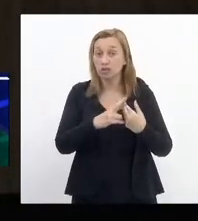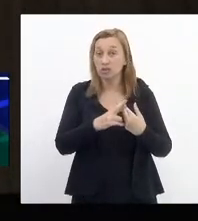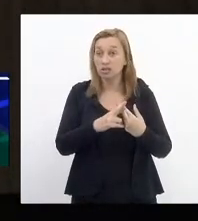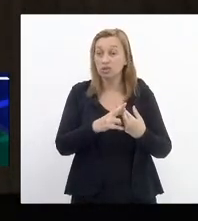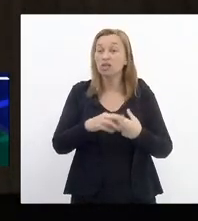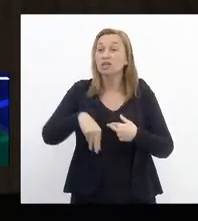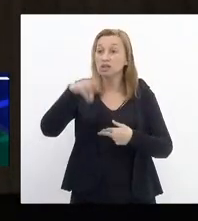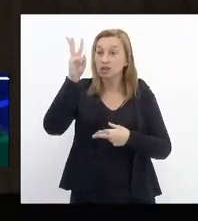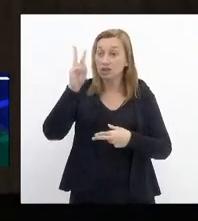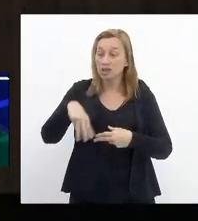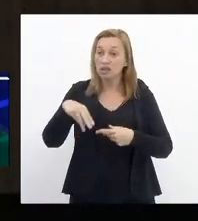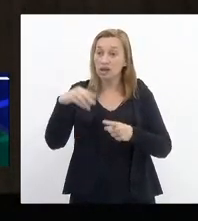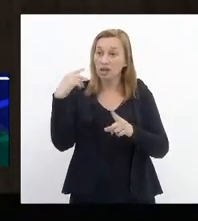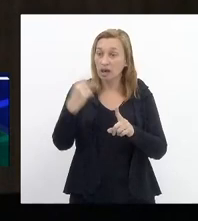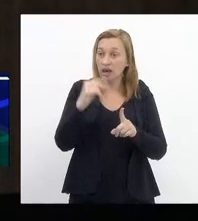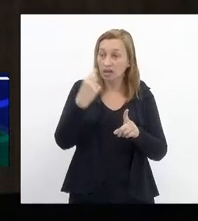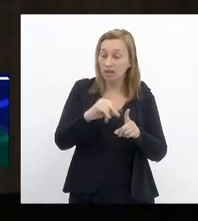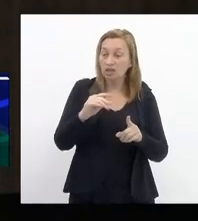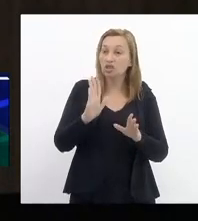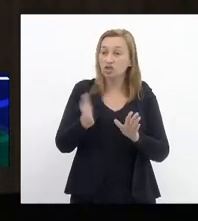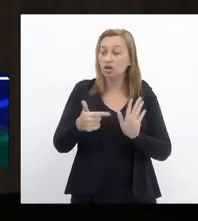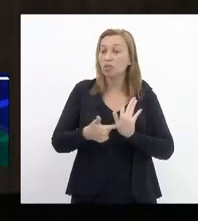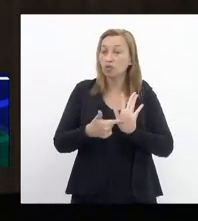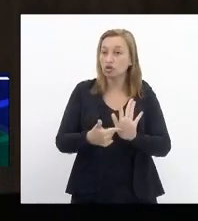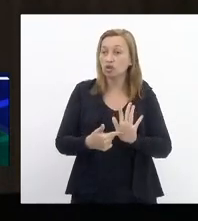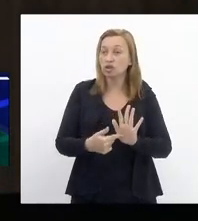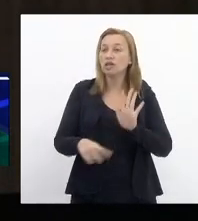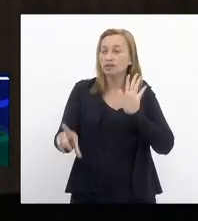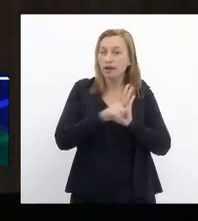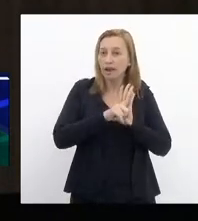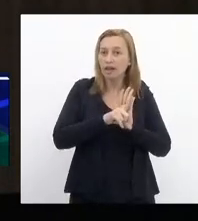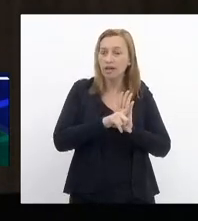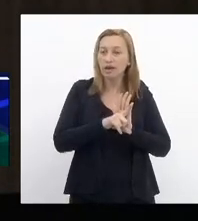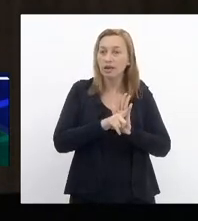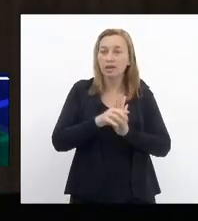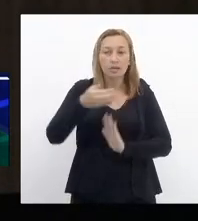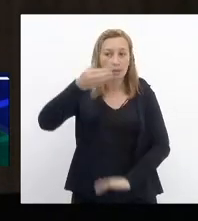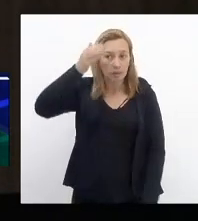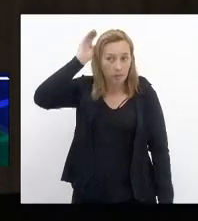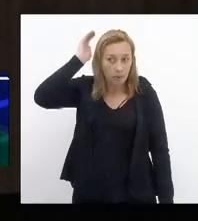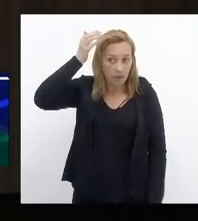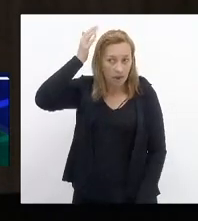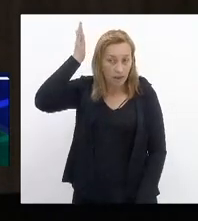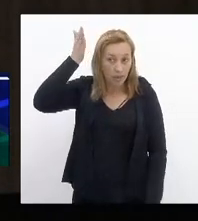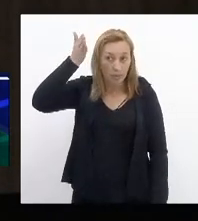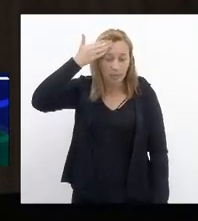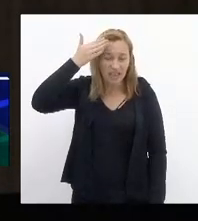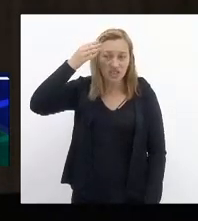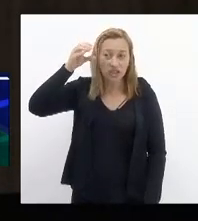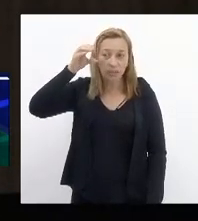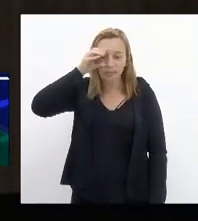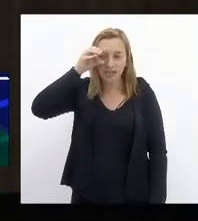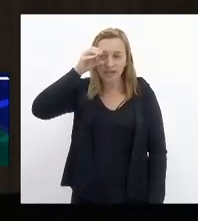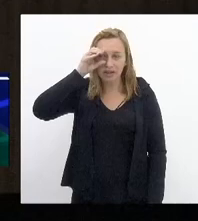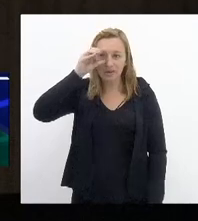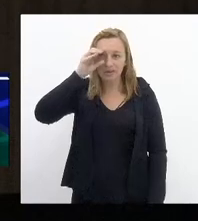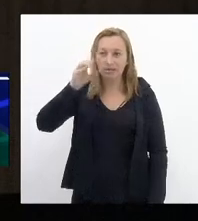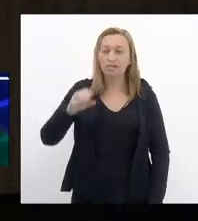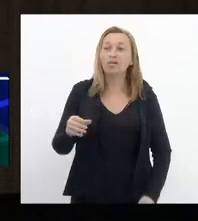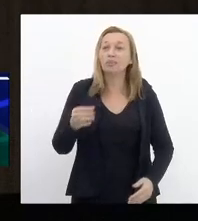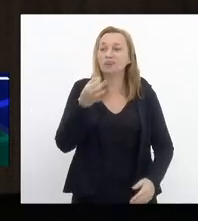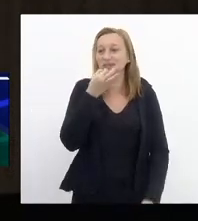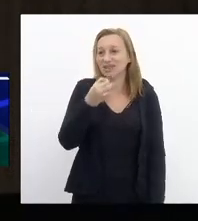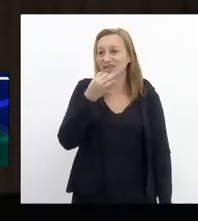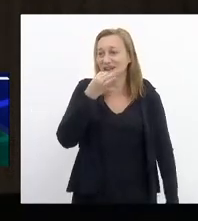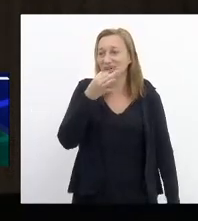autores, já uma medida inclusive prevista na Lei Maria da Penha, eu quero dizer que tenho mudado a minha opinião,